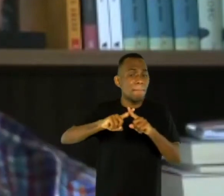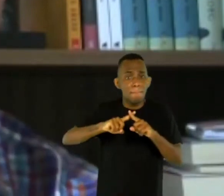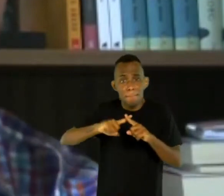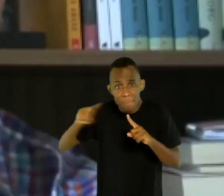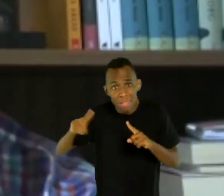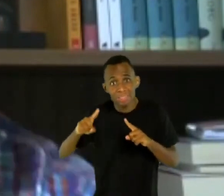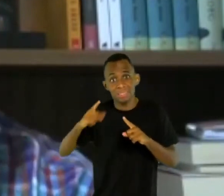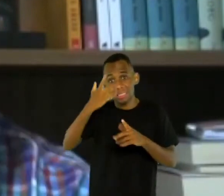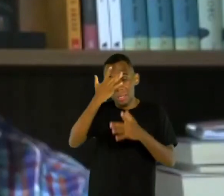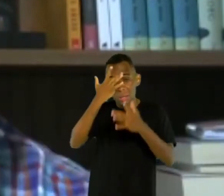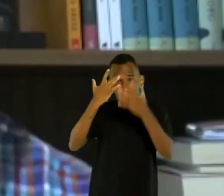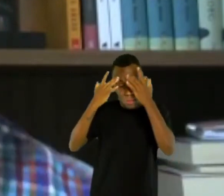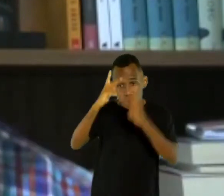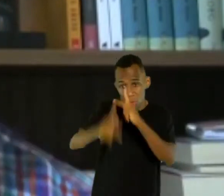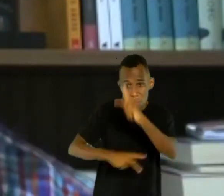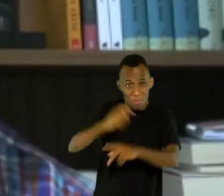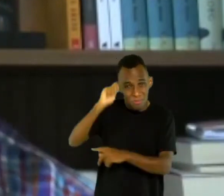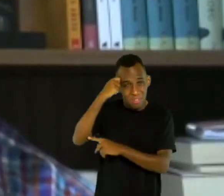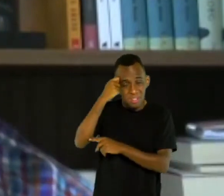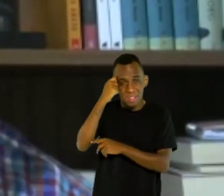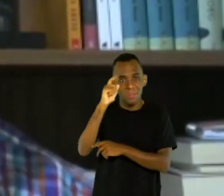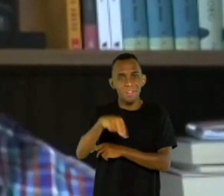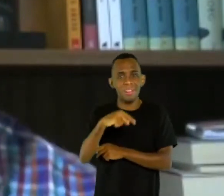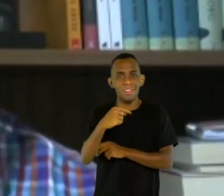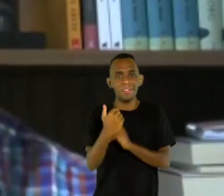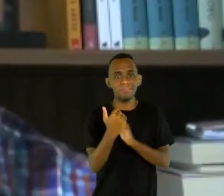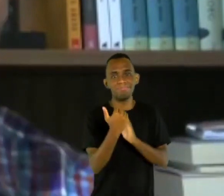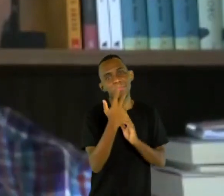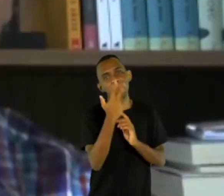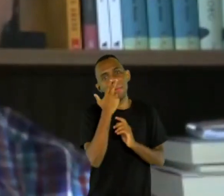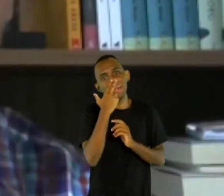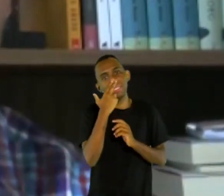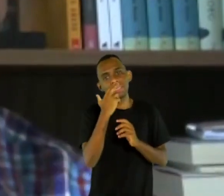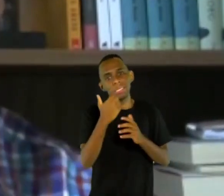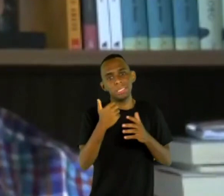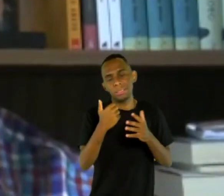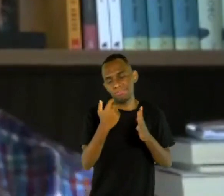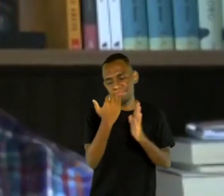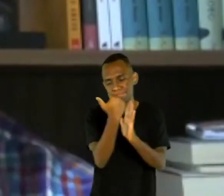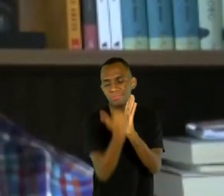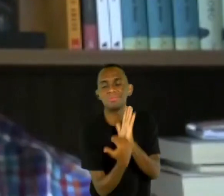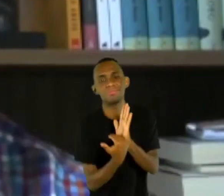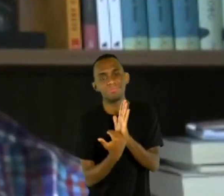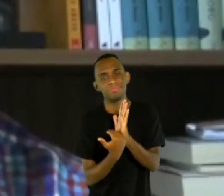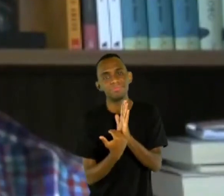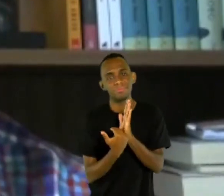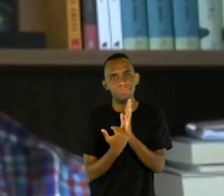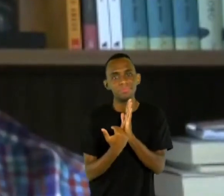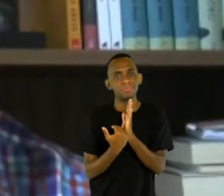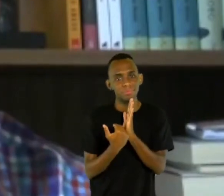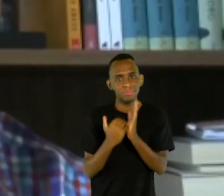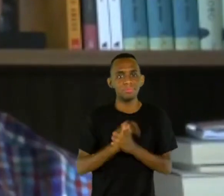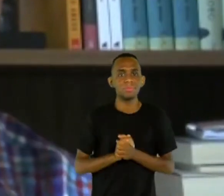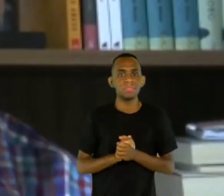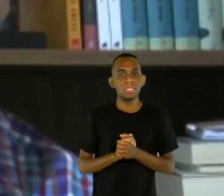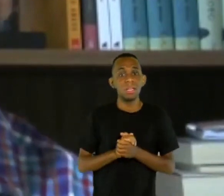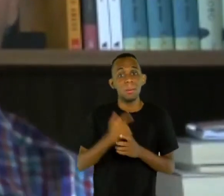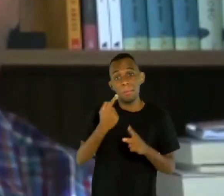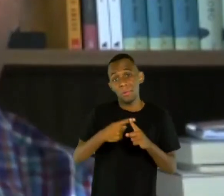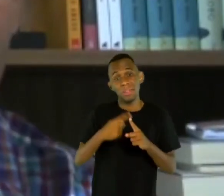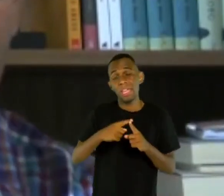no sentido da vivência das personagens. Ele mostra tudo isso pela ótica das pessoas brancas e como